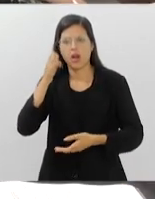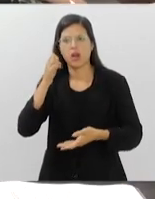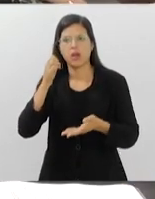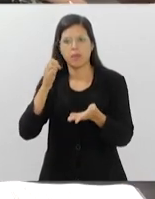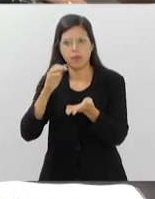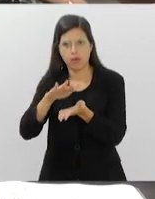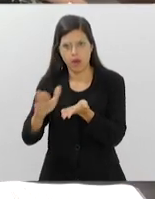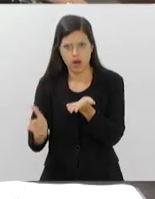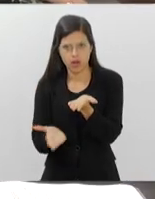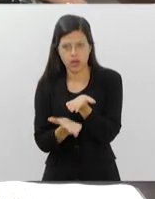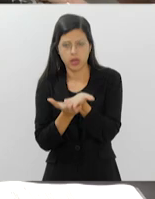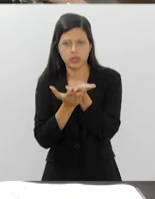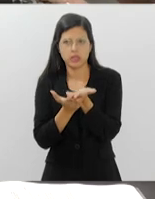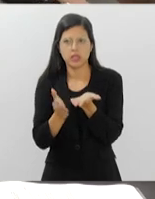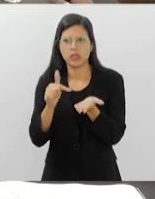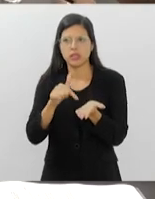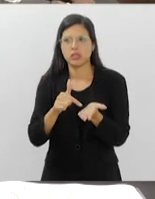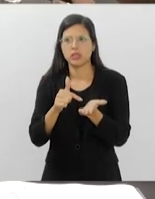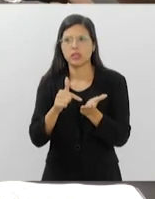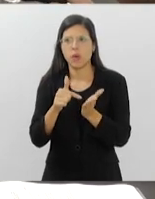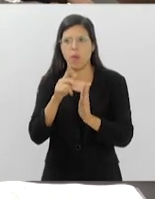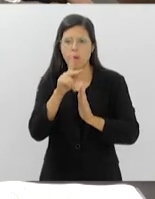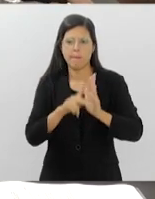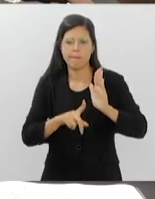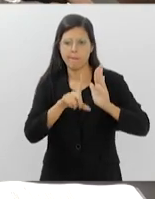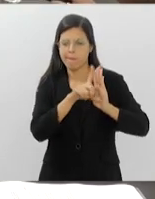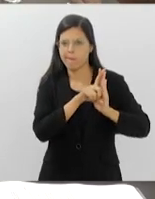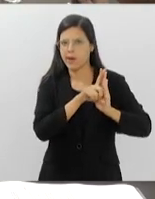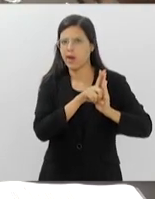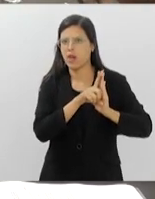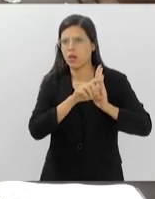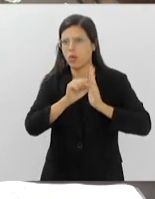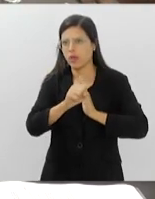anexação ao referido PL